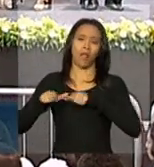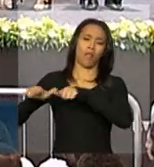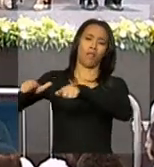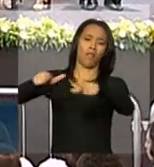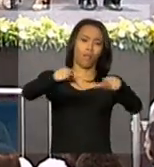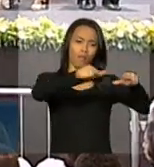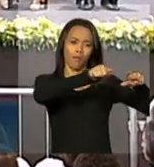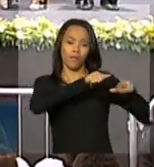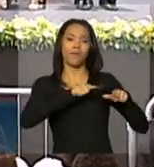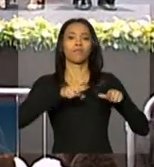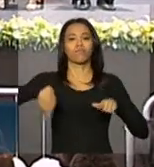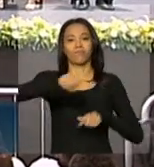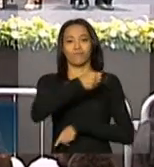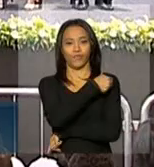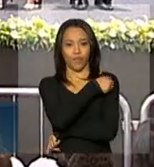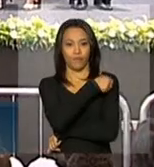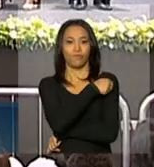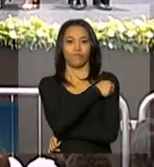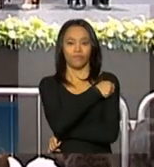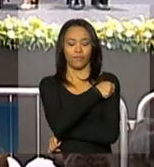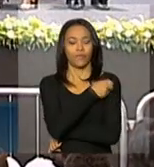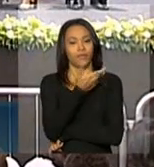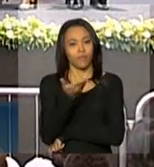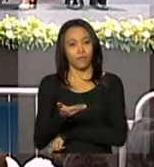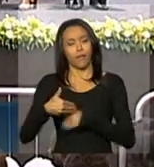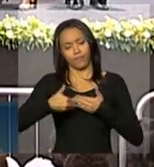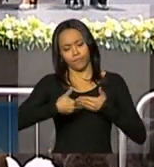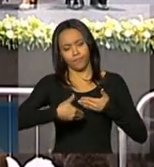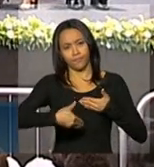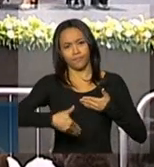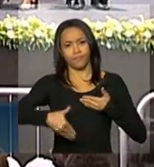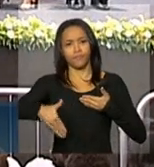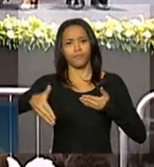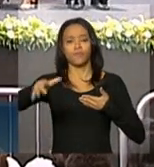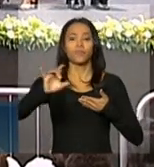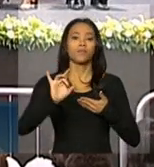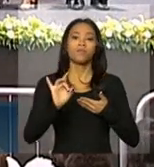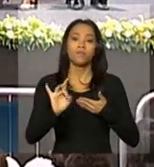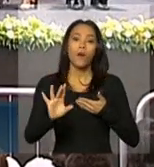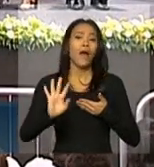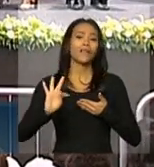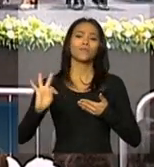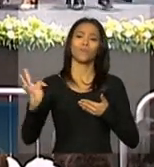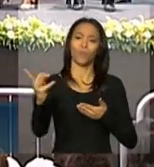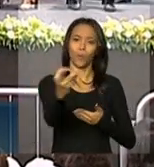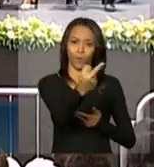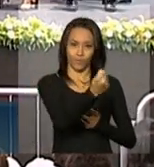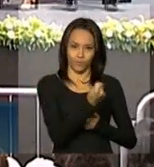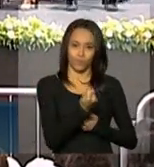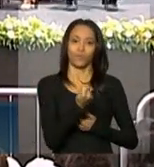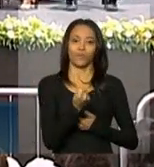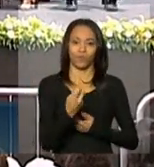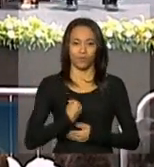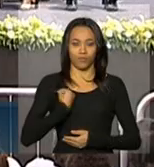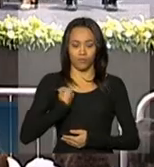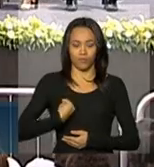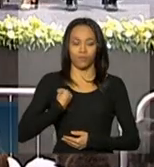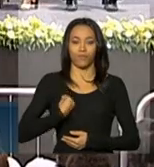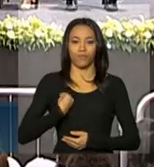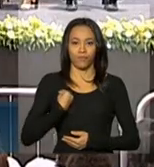alunos Pronatec, ato que se estenderá simbolicamente a todos os formandos